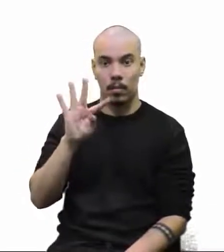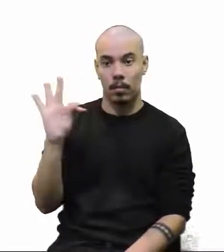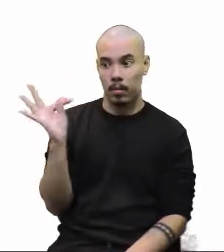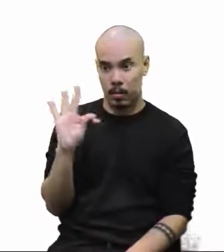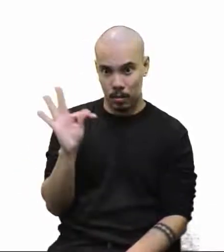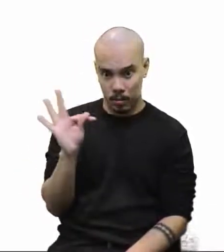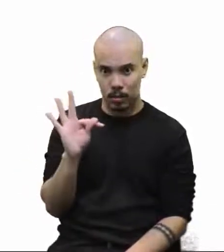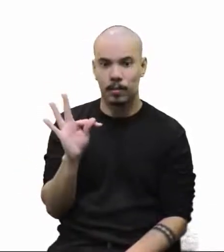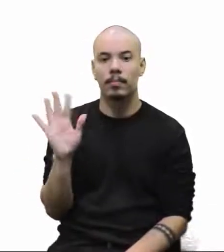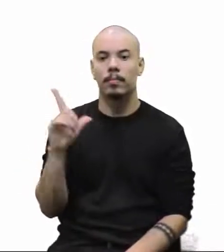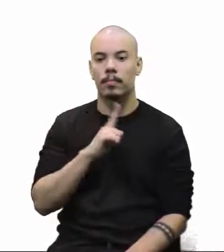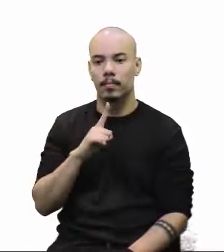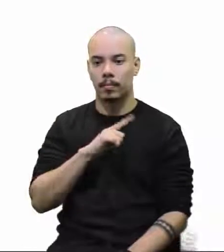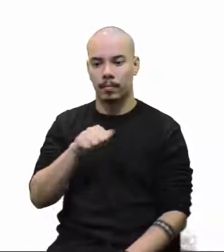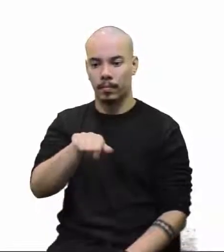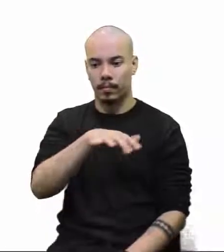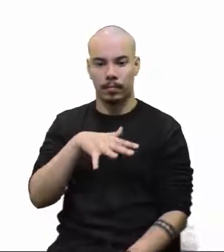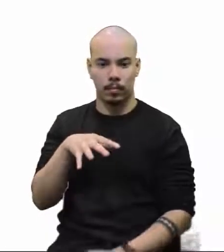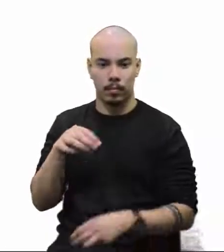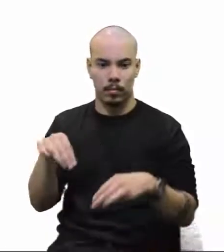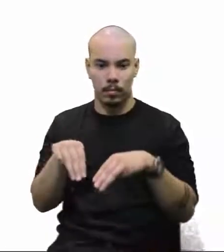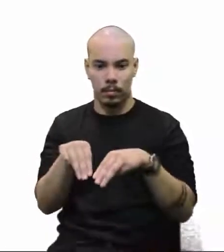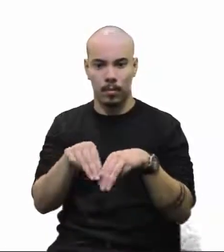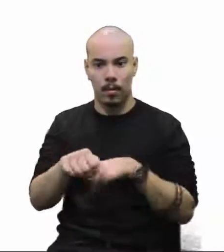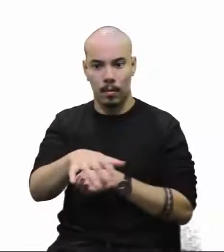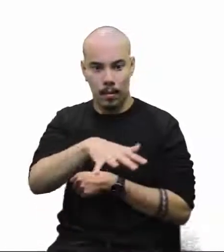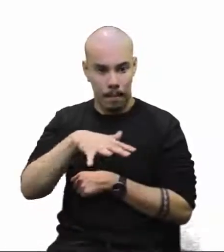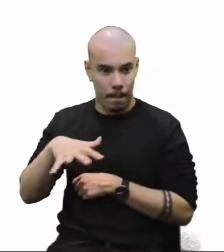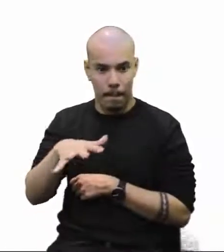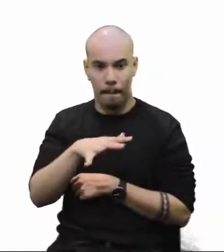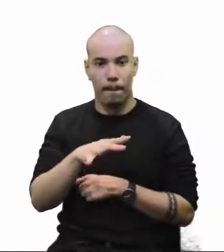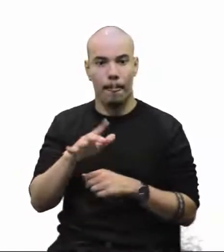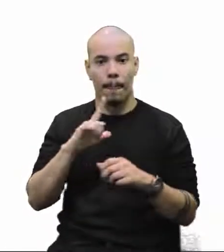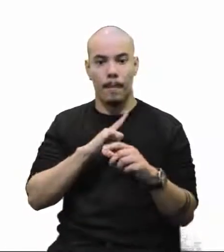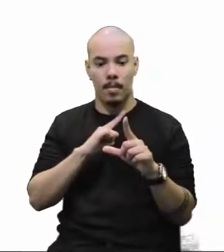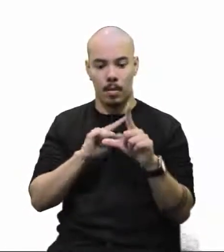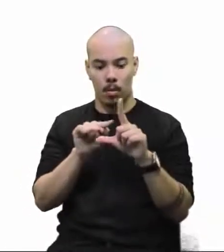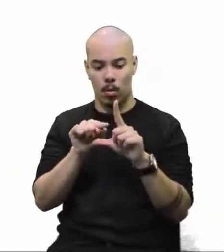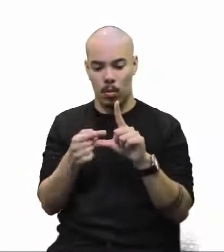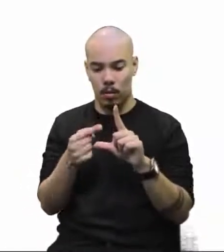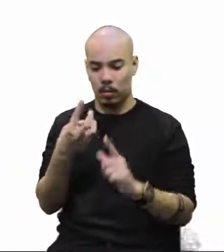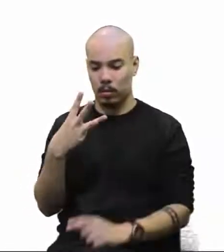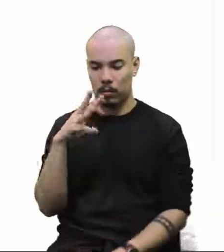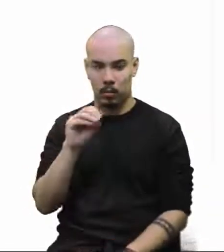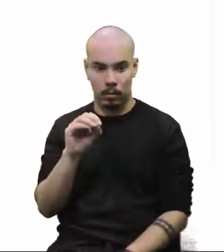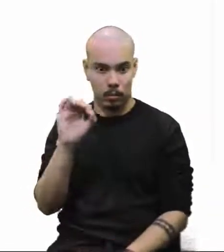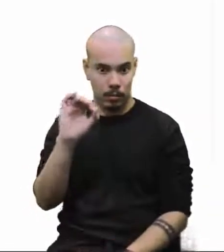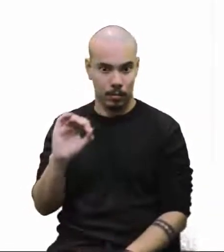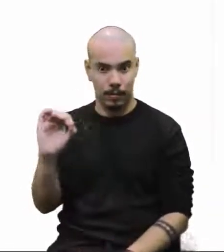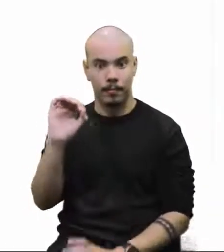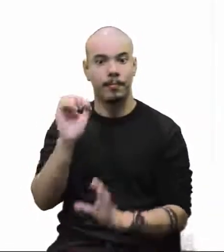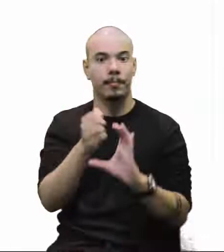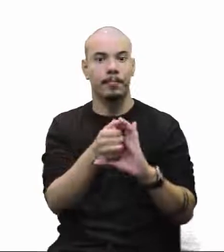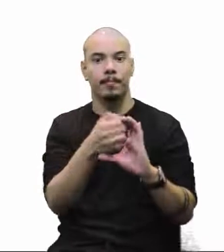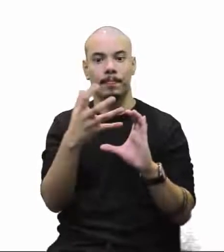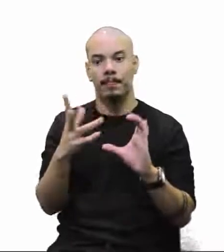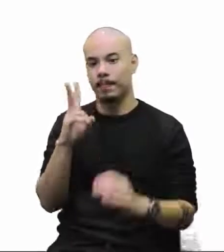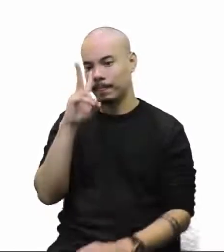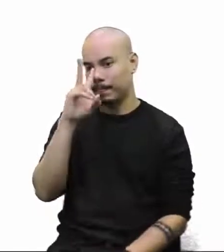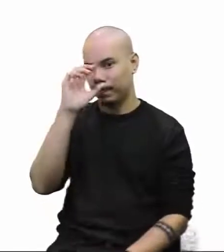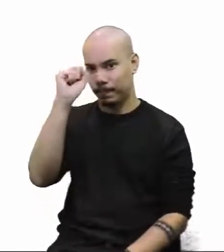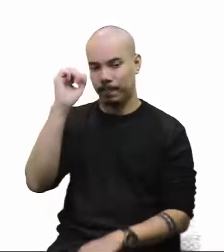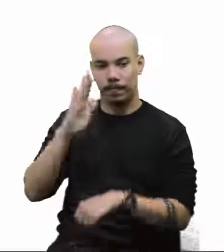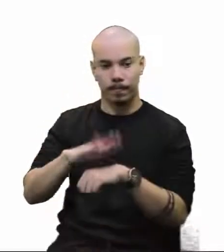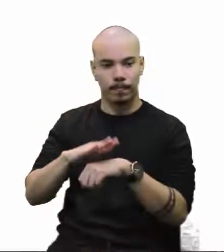forma com a direção do campo um ângulo de 30 graus. Caracteriza a força magnética que atua